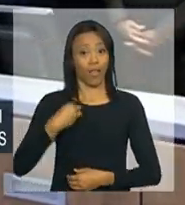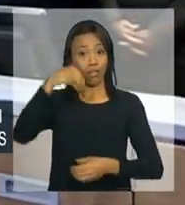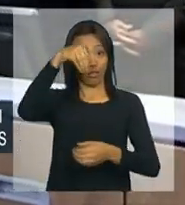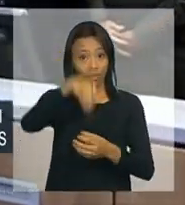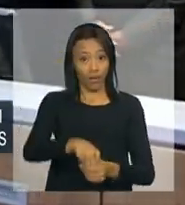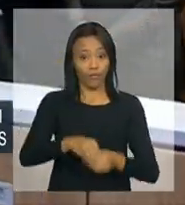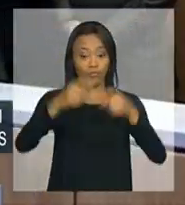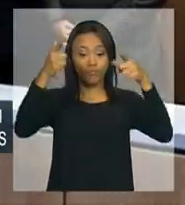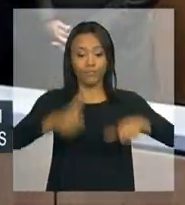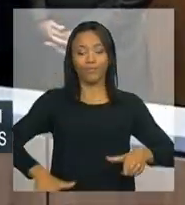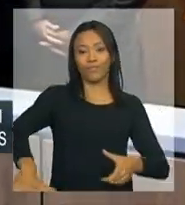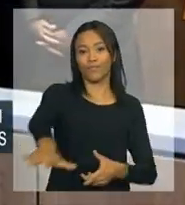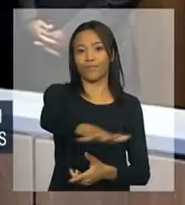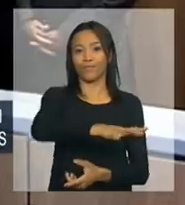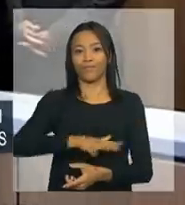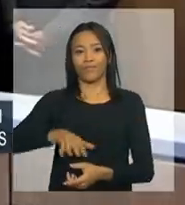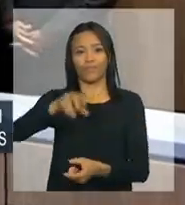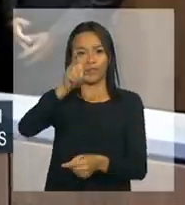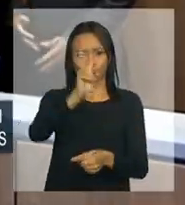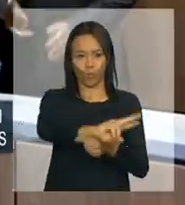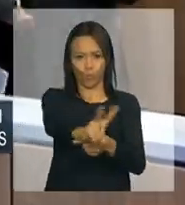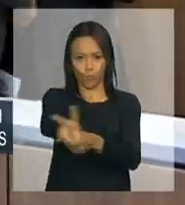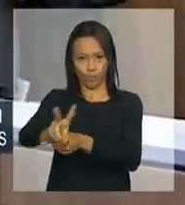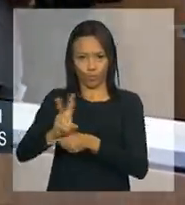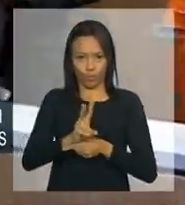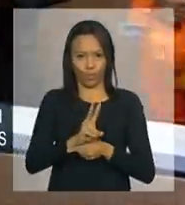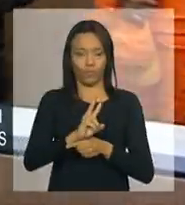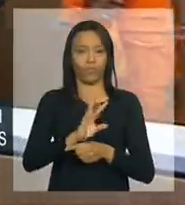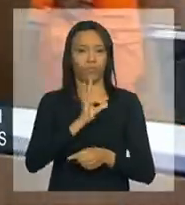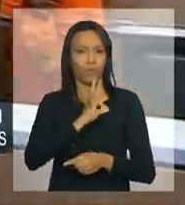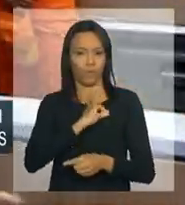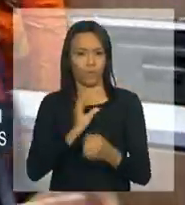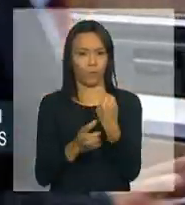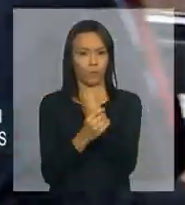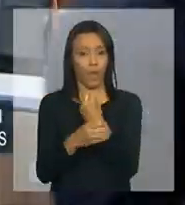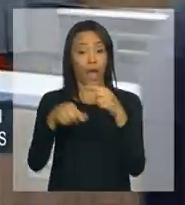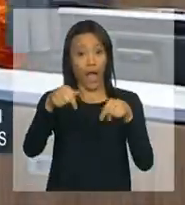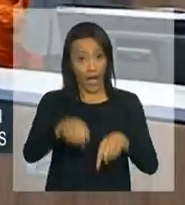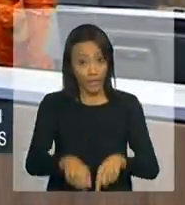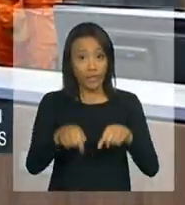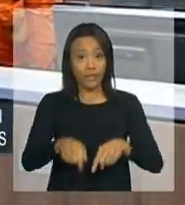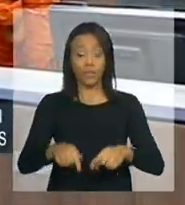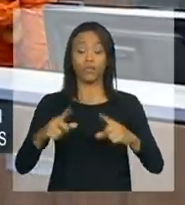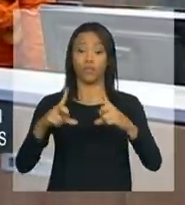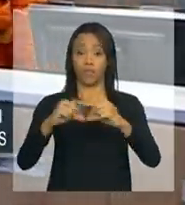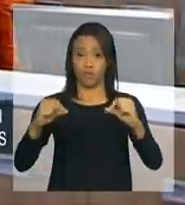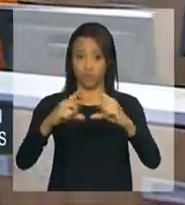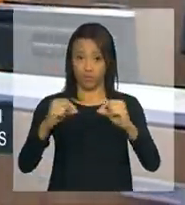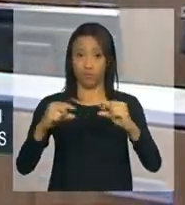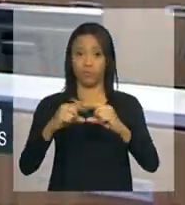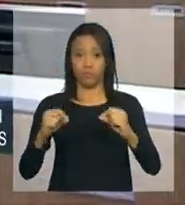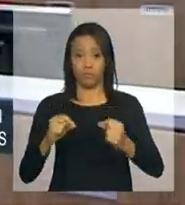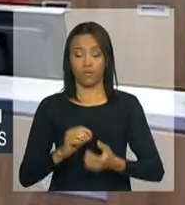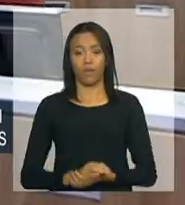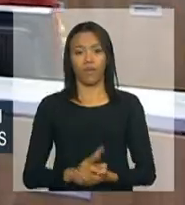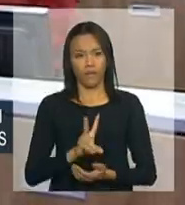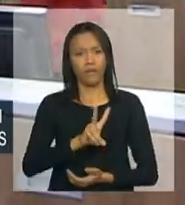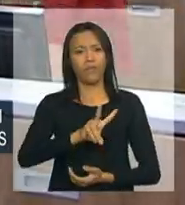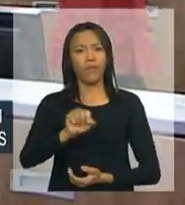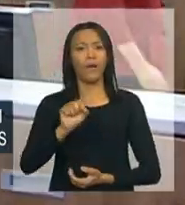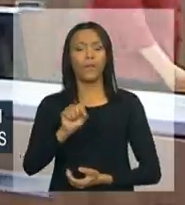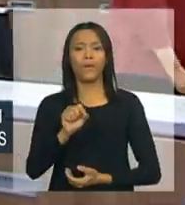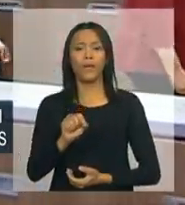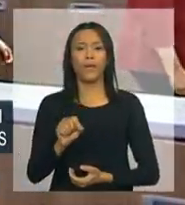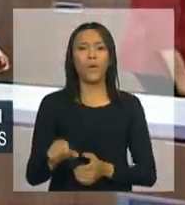Centro Integrado de Comando e Controle de Grandes Eventos, a unidade aqui do Distrito Federal, Brasília, que vai receber